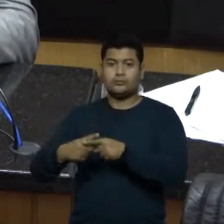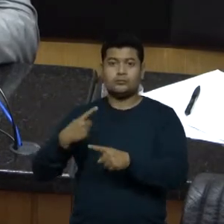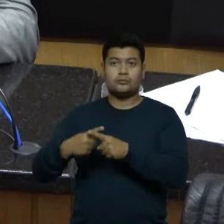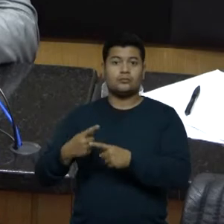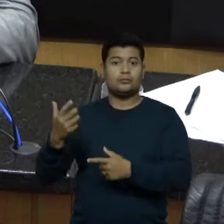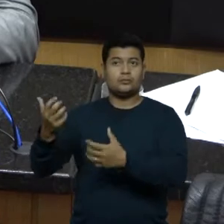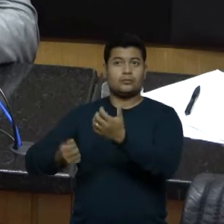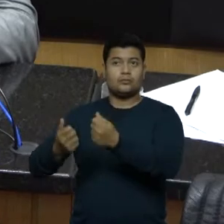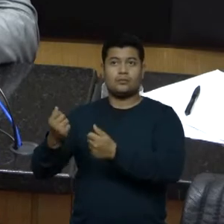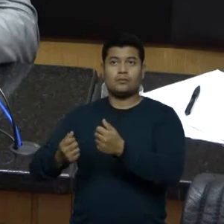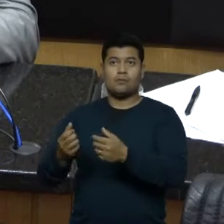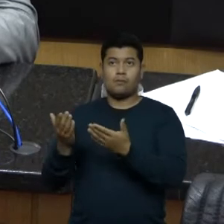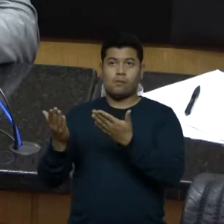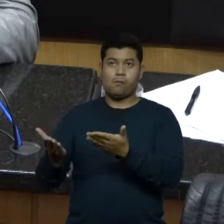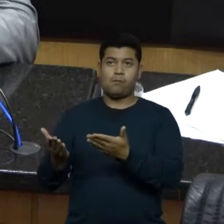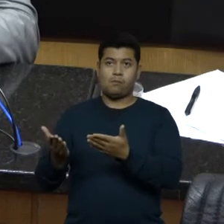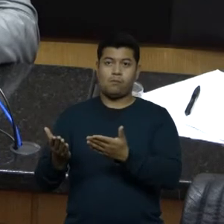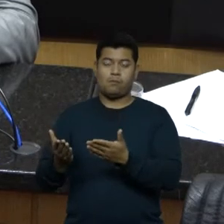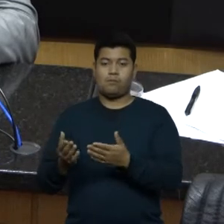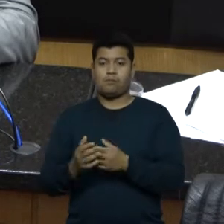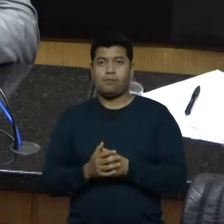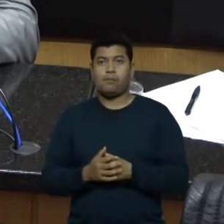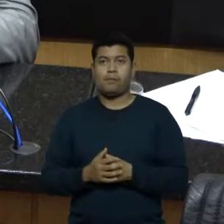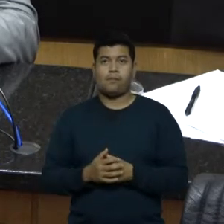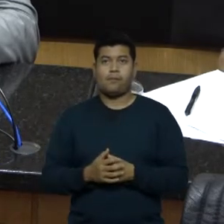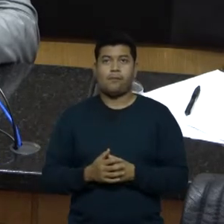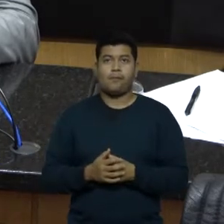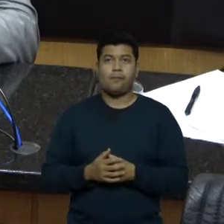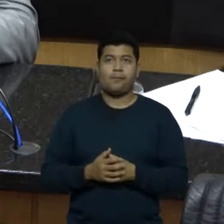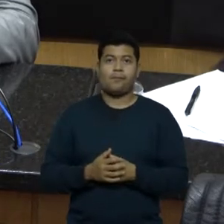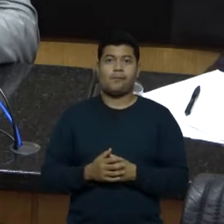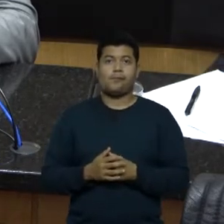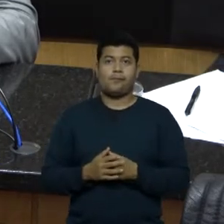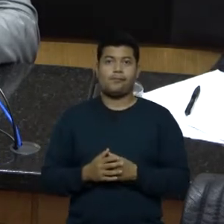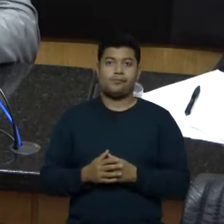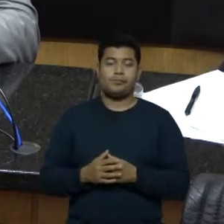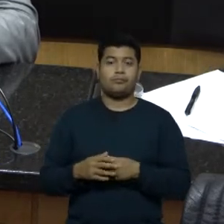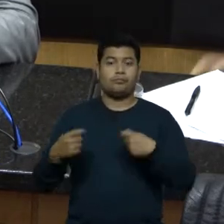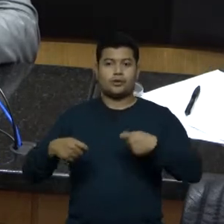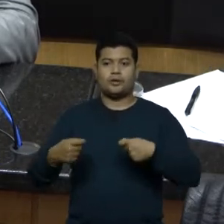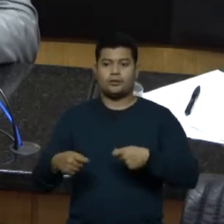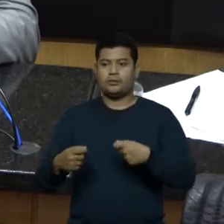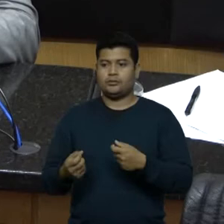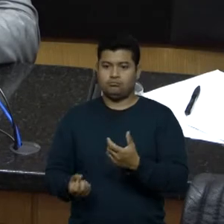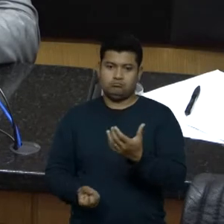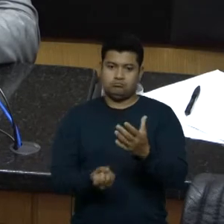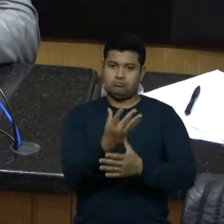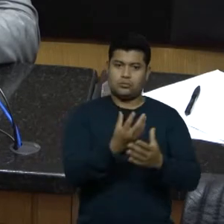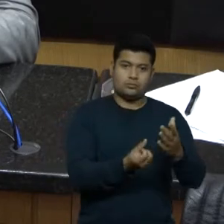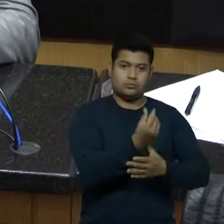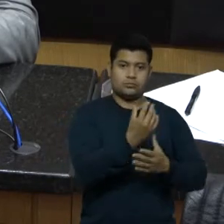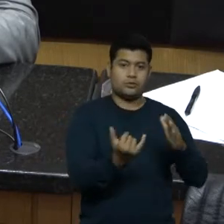leite ele tá aqui Santa Catarina tá aqui e ele tá dos dois lados Então para que nós privilegiar somos o nosso produtor